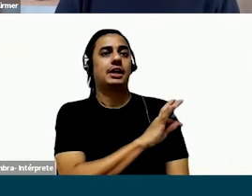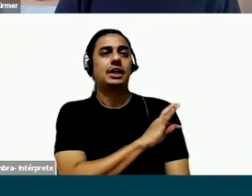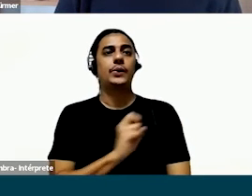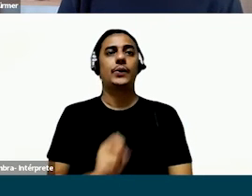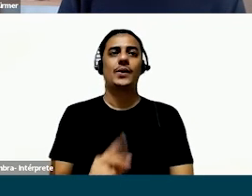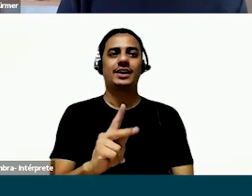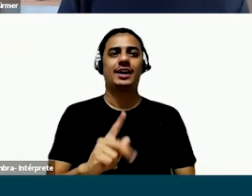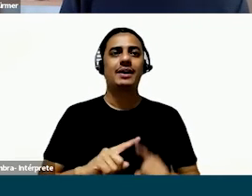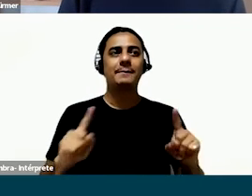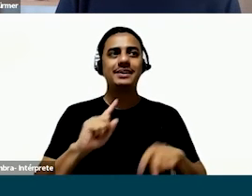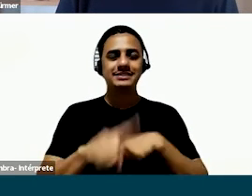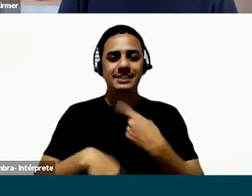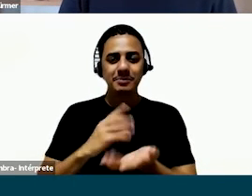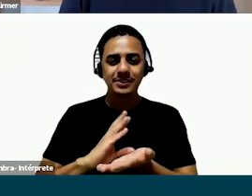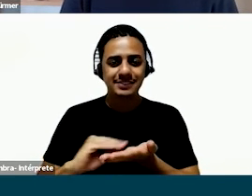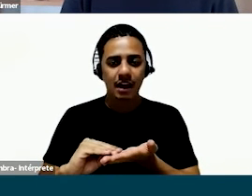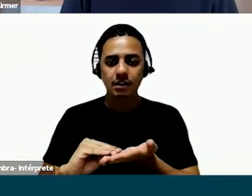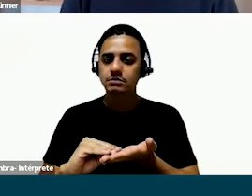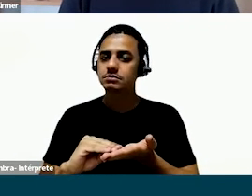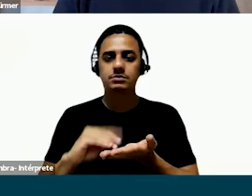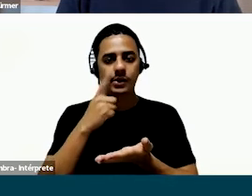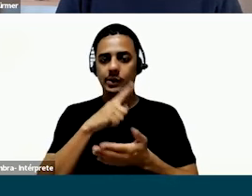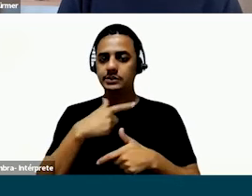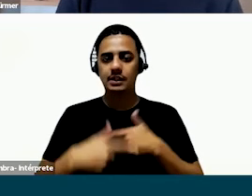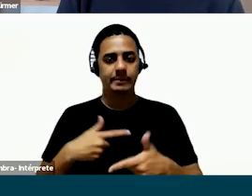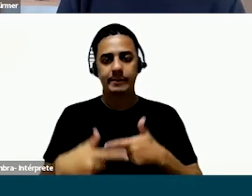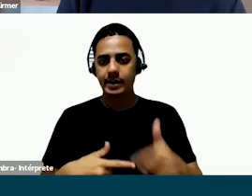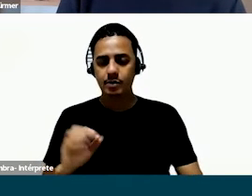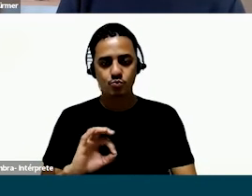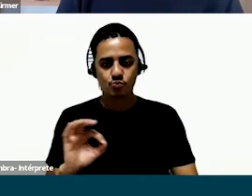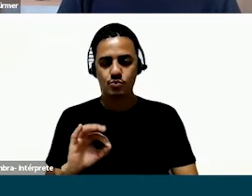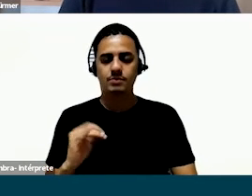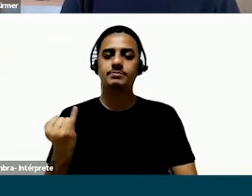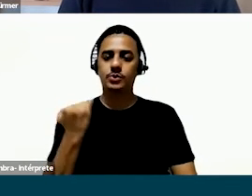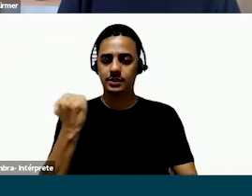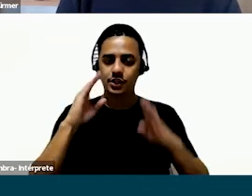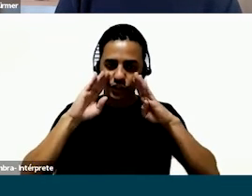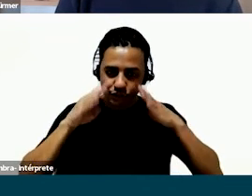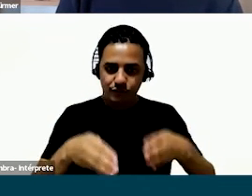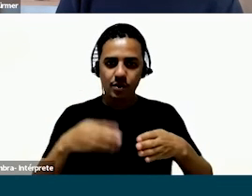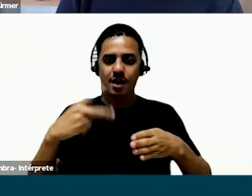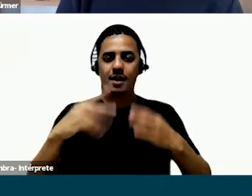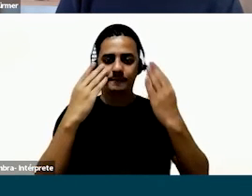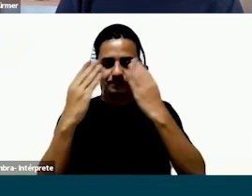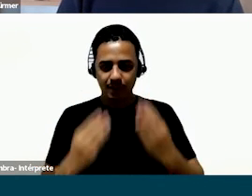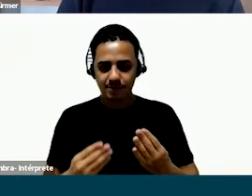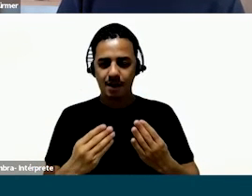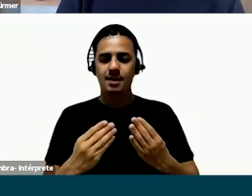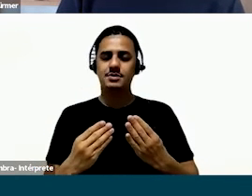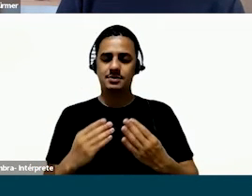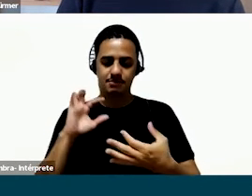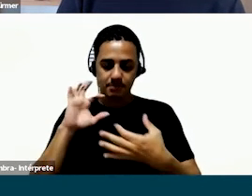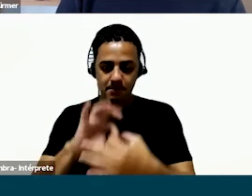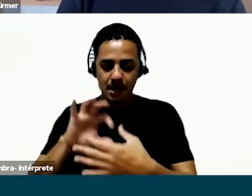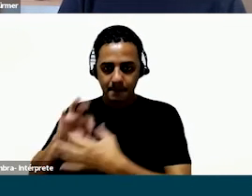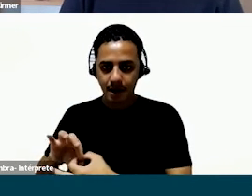relevantes do ponto de vista técnico e tudo mais, mas a gente chegava em dados que a gente não conseguia atuar em cima. Então, é muito importante focar em análises